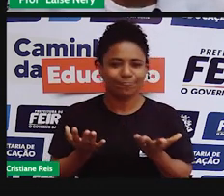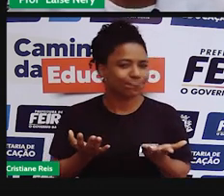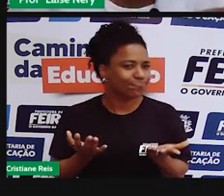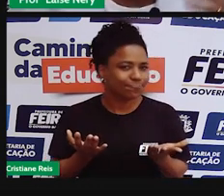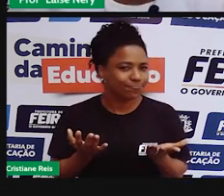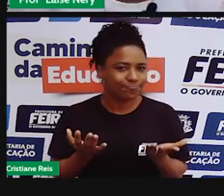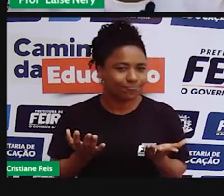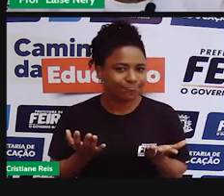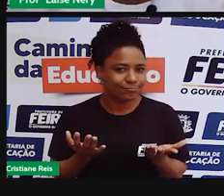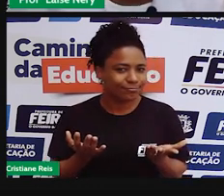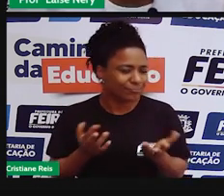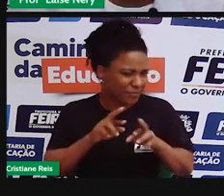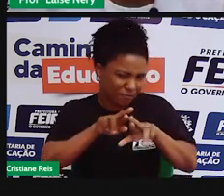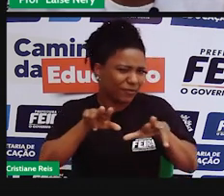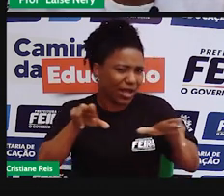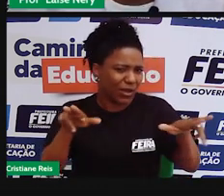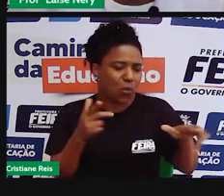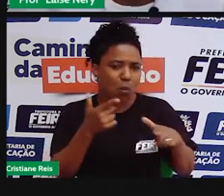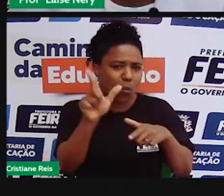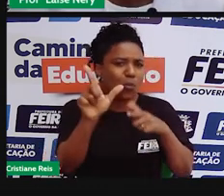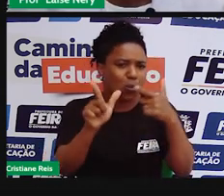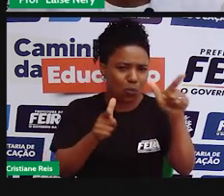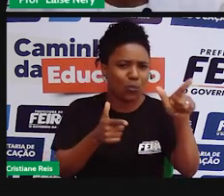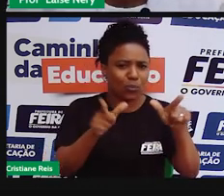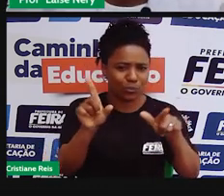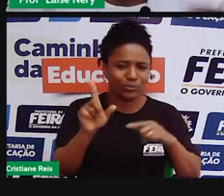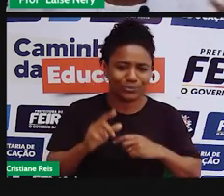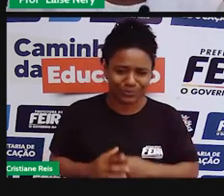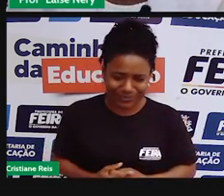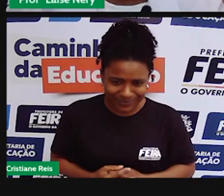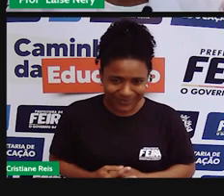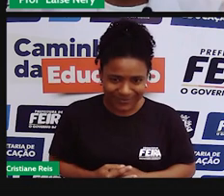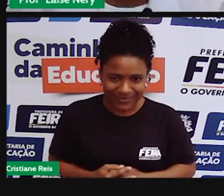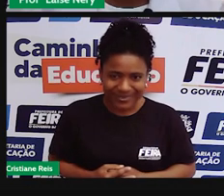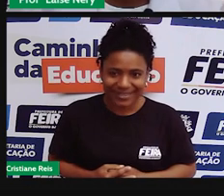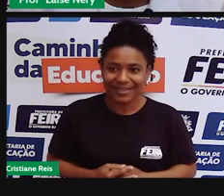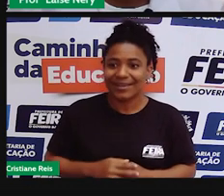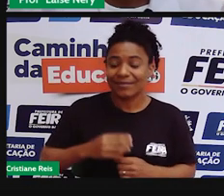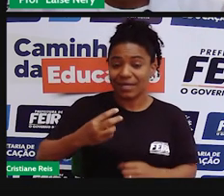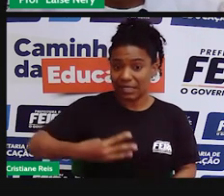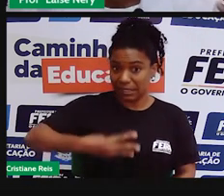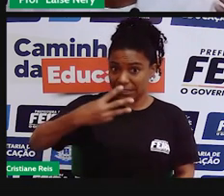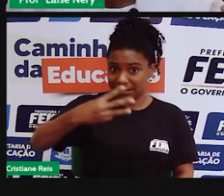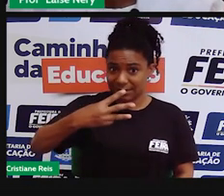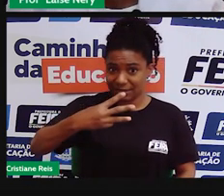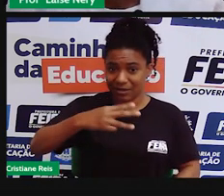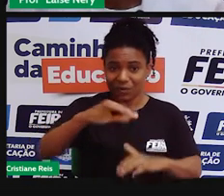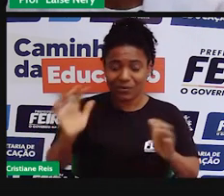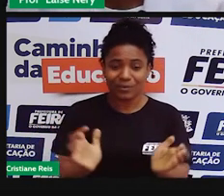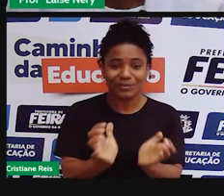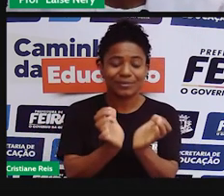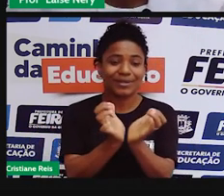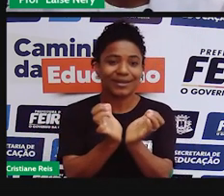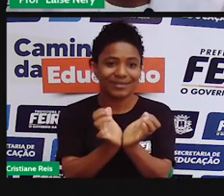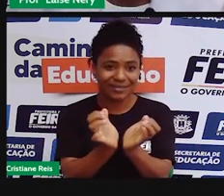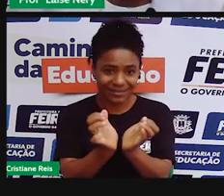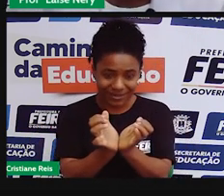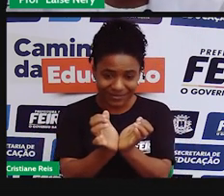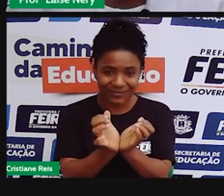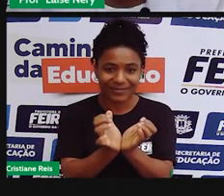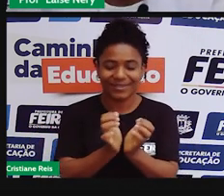e assim por diante é e na terceira conjugação nós temos